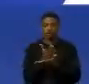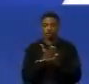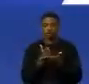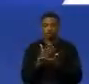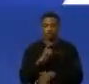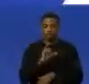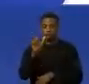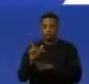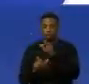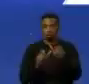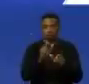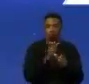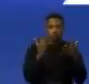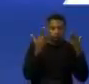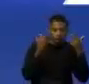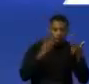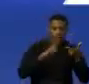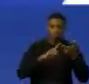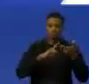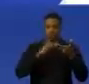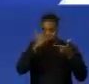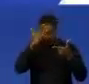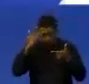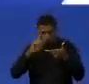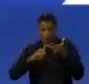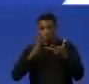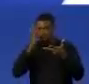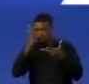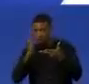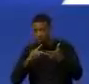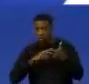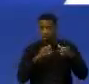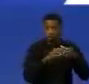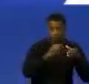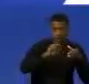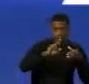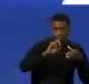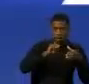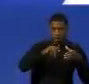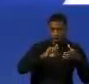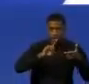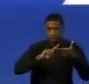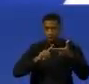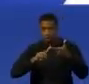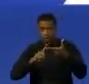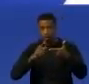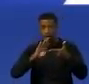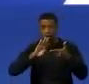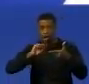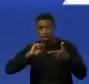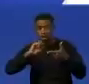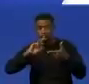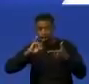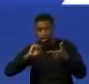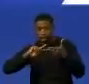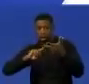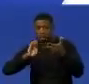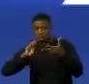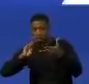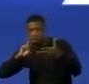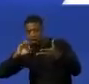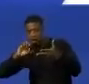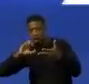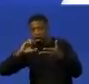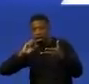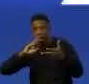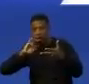seres vivos em 3 grandes domínios. Então, o domínio arqueia, eubactéria e o domínio eucária. E o exercício,